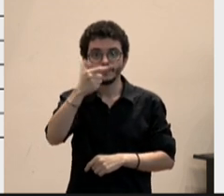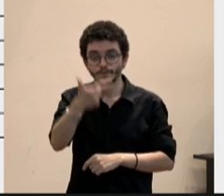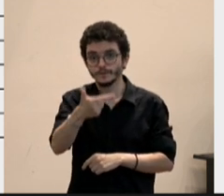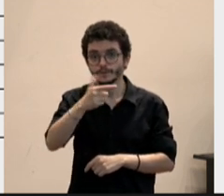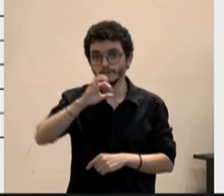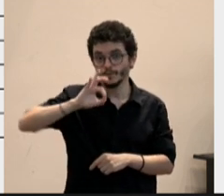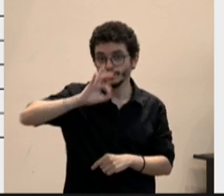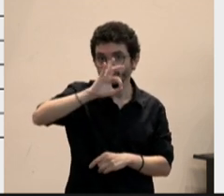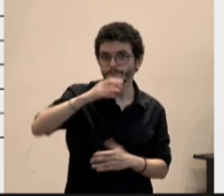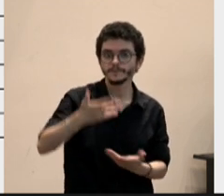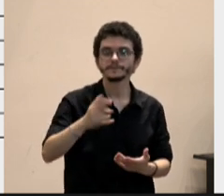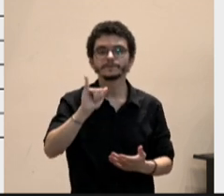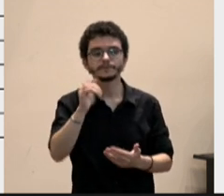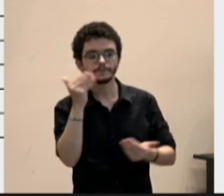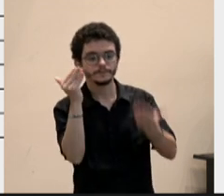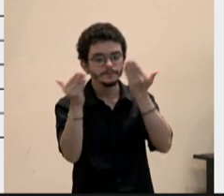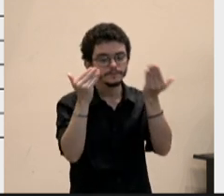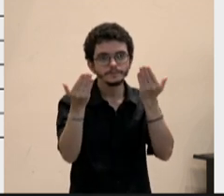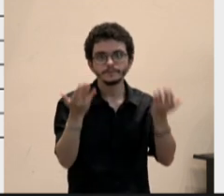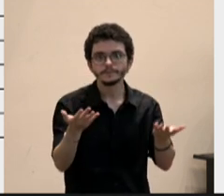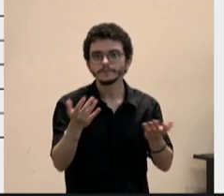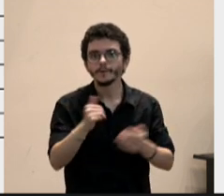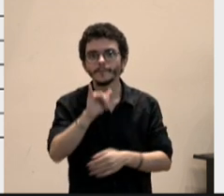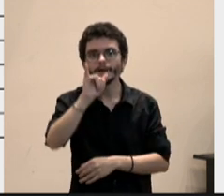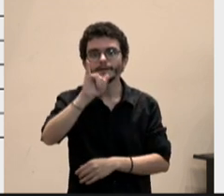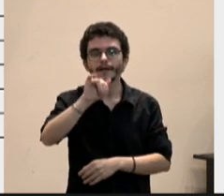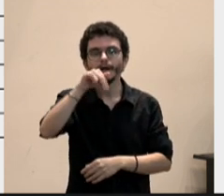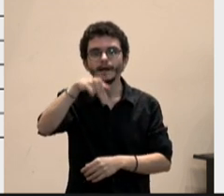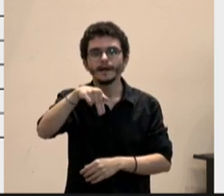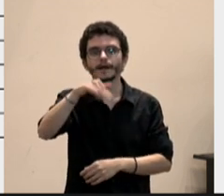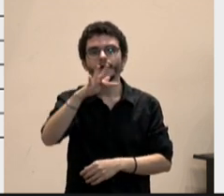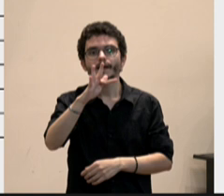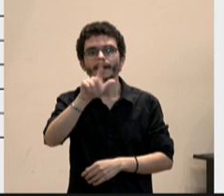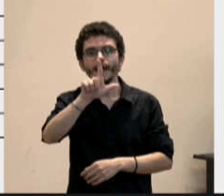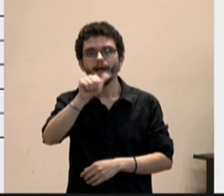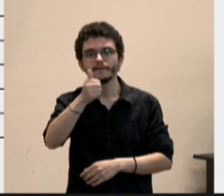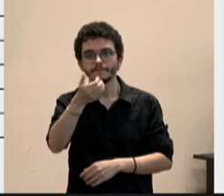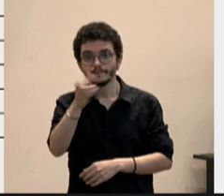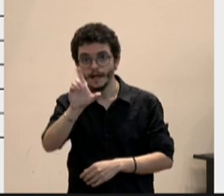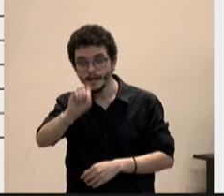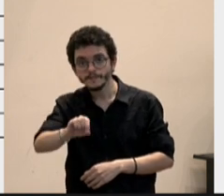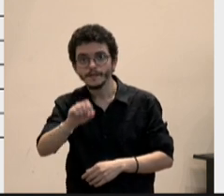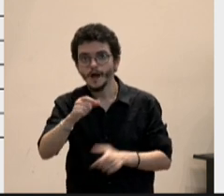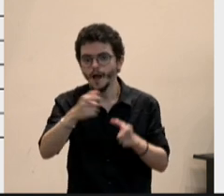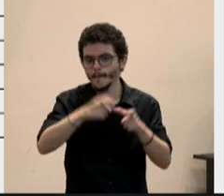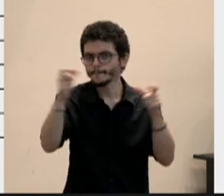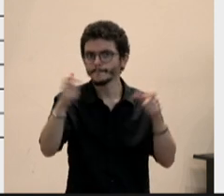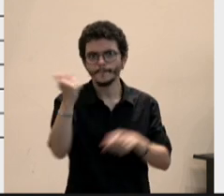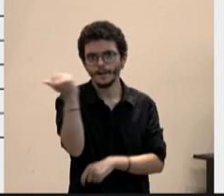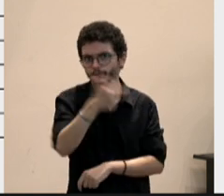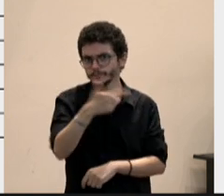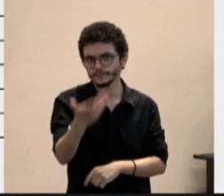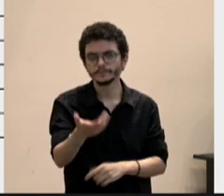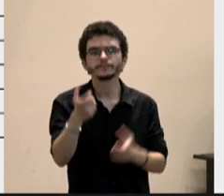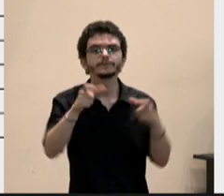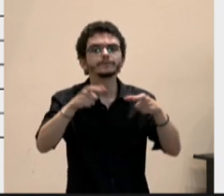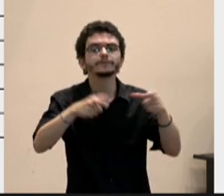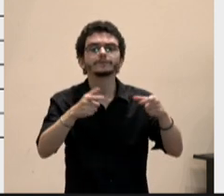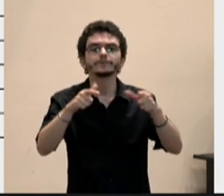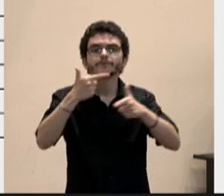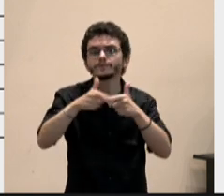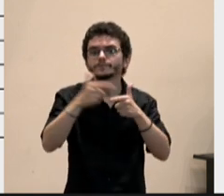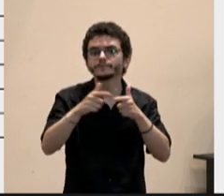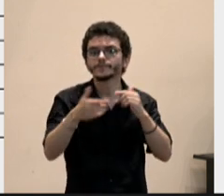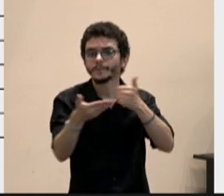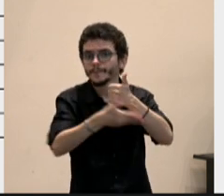382%. Se a gente comparar a inflação, ele é bem maior do que a inflação. Onde é que está o problema do piso?